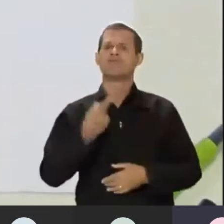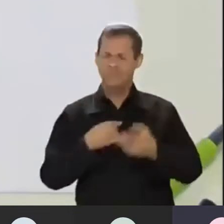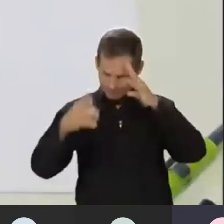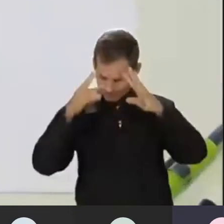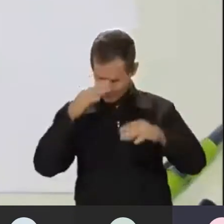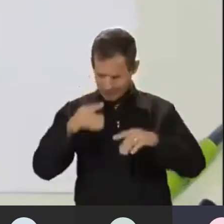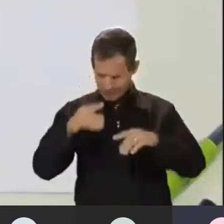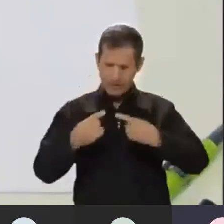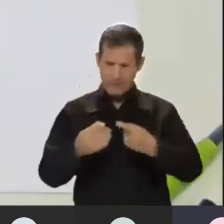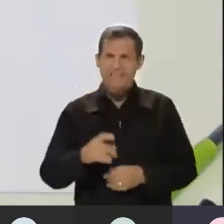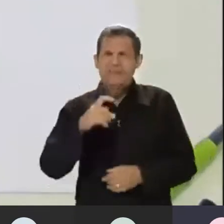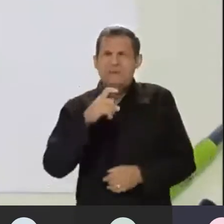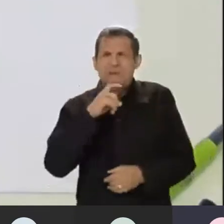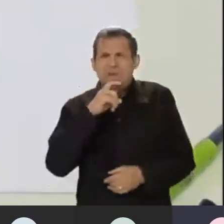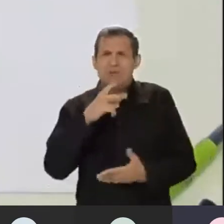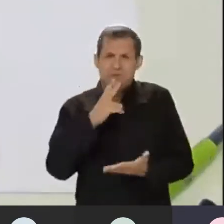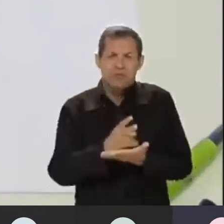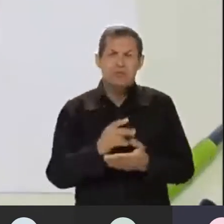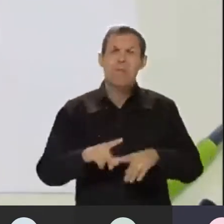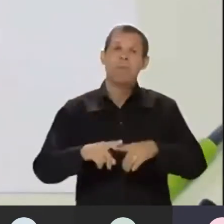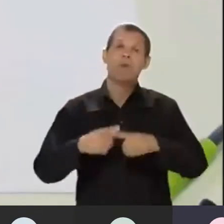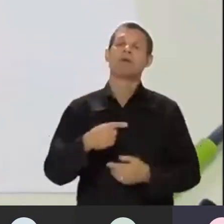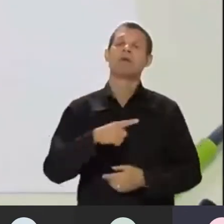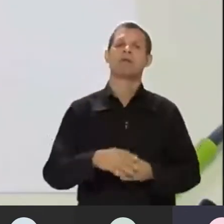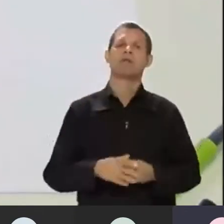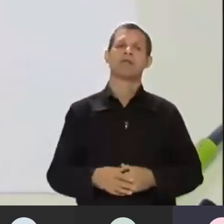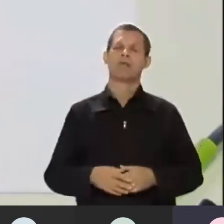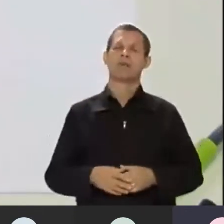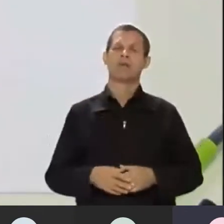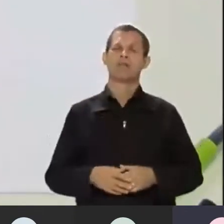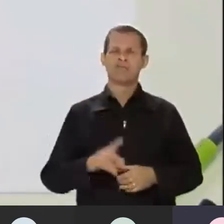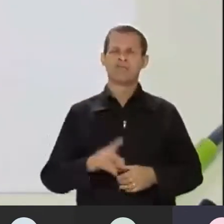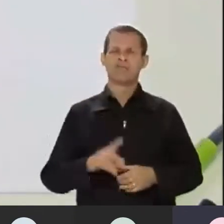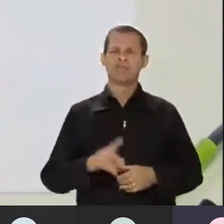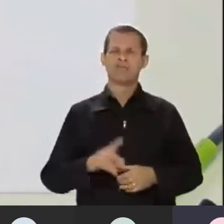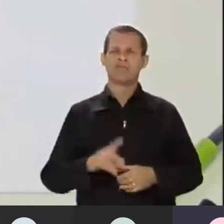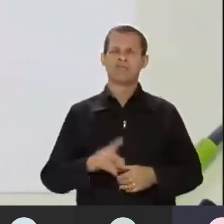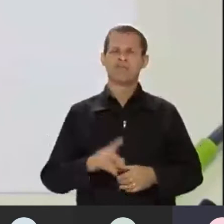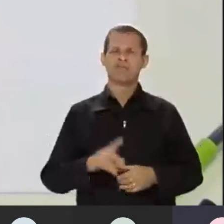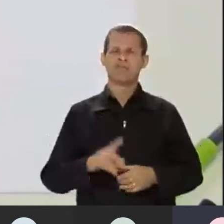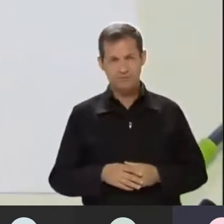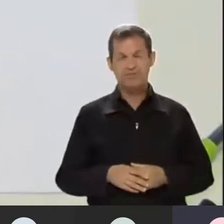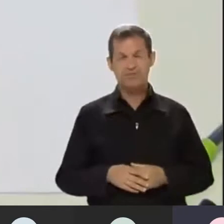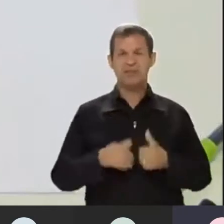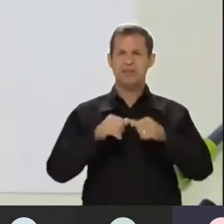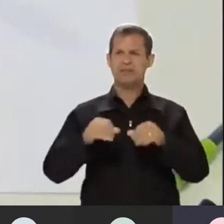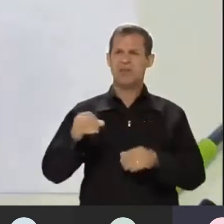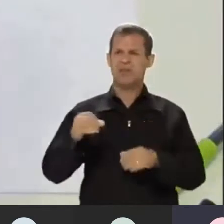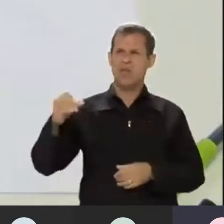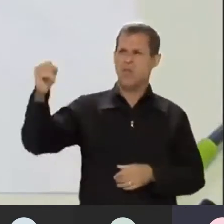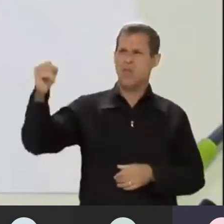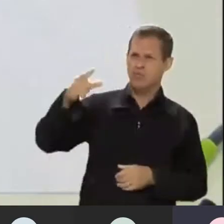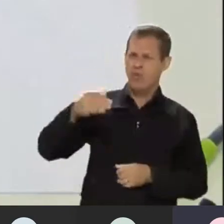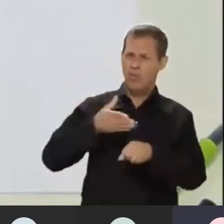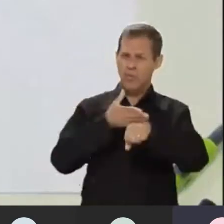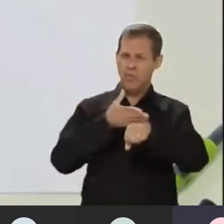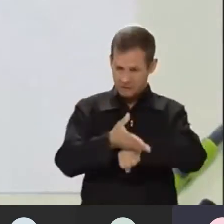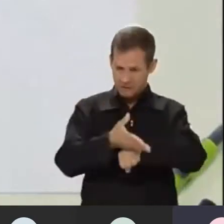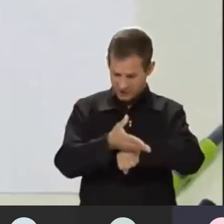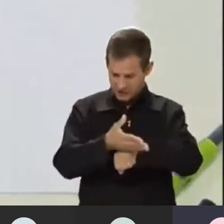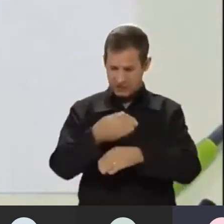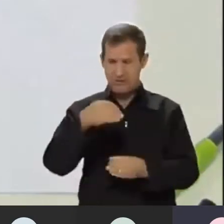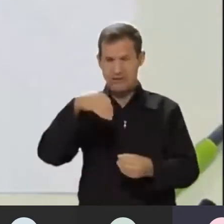está pensando nessa questão do resfriamento, tá? Então, ele vai dificultar que essa radiação solar